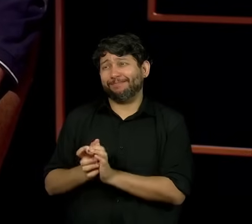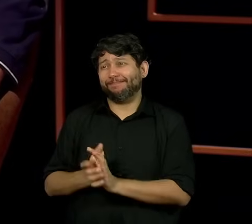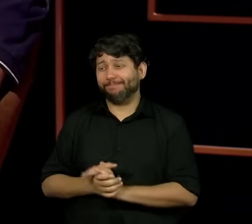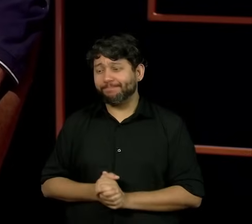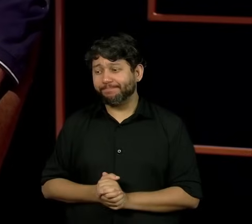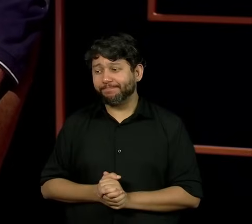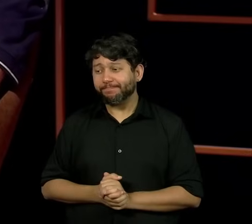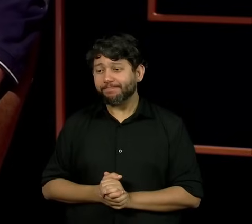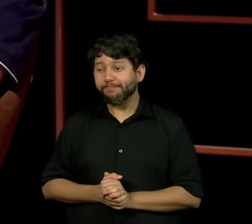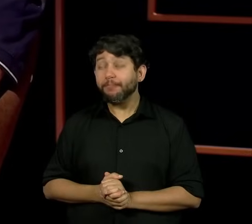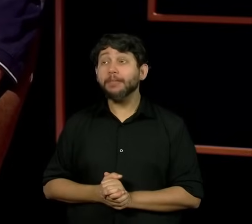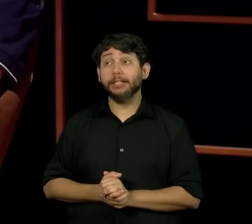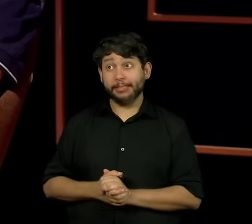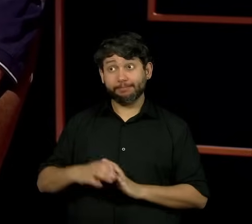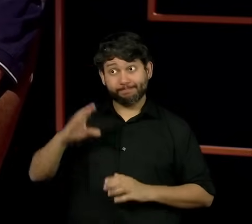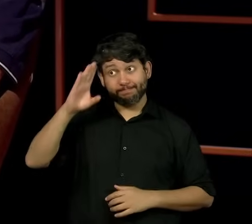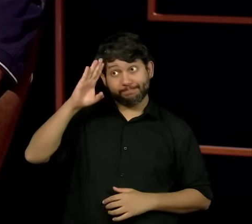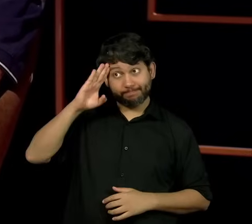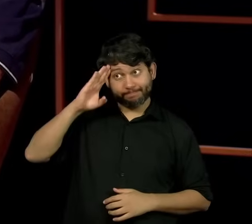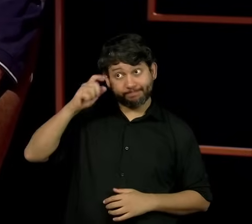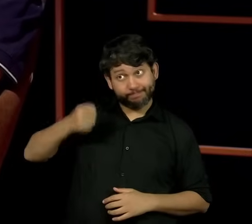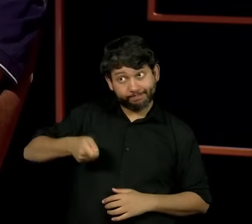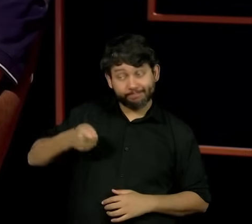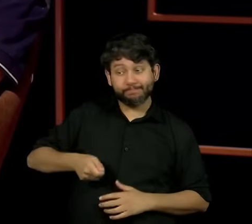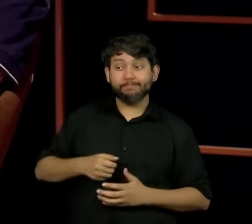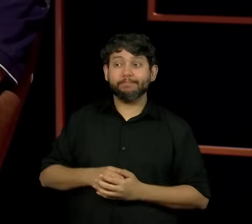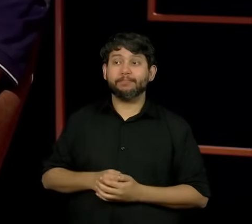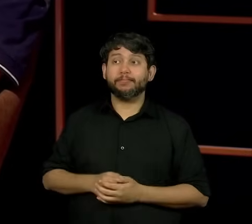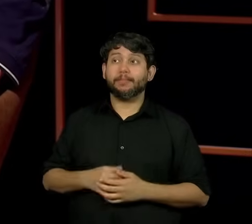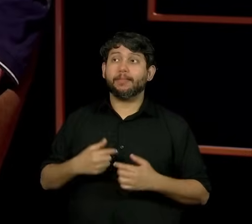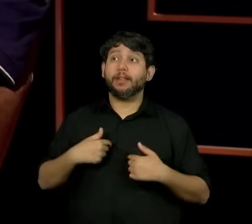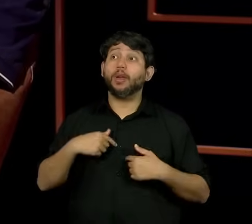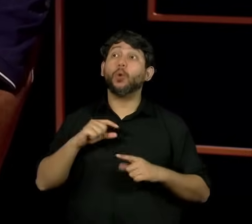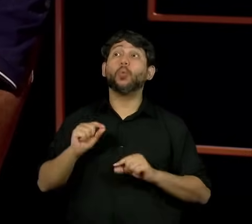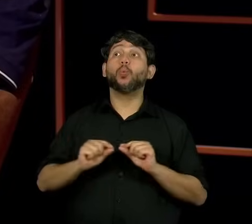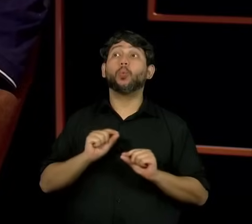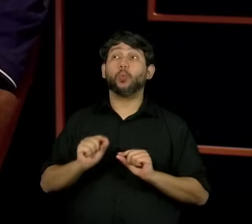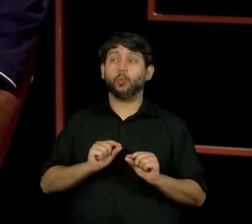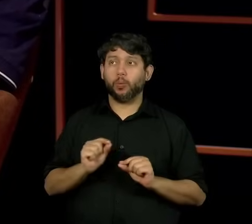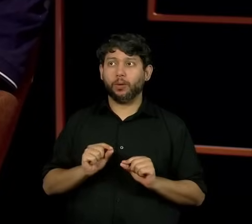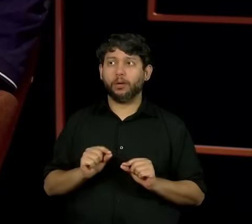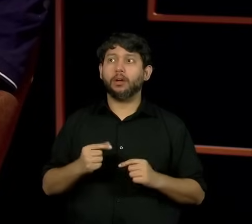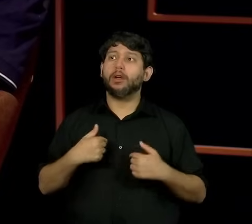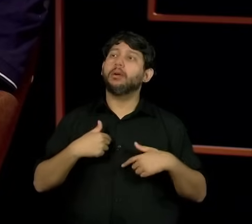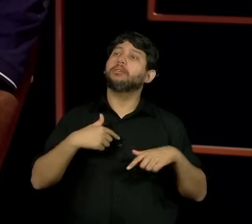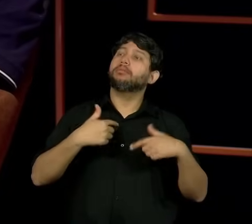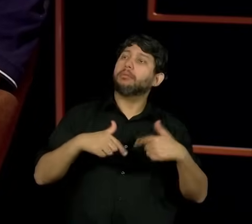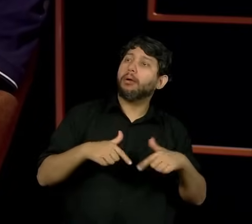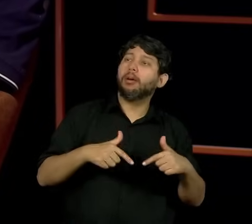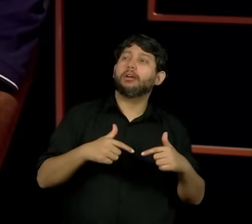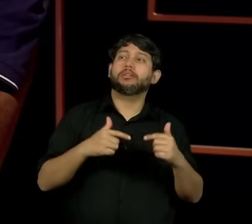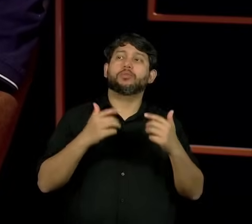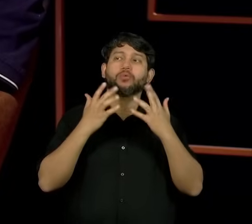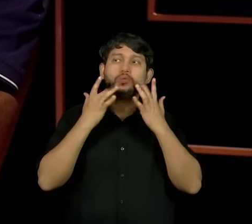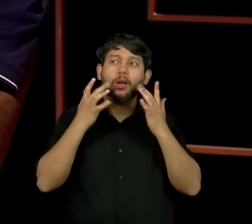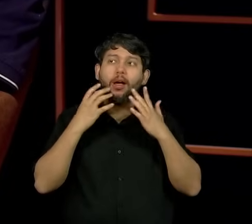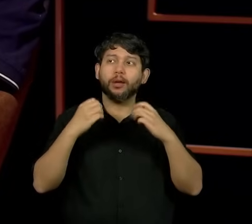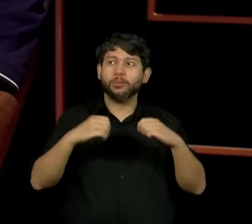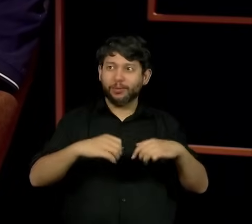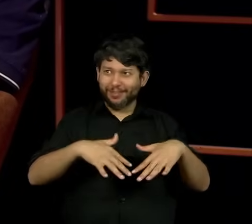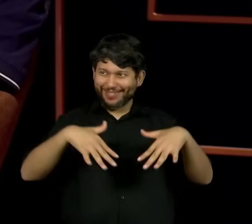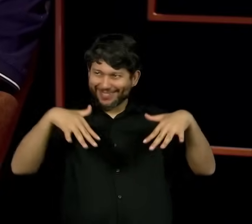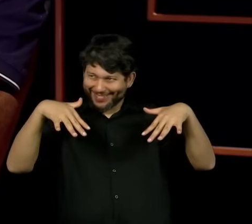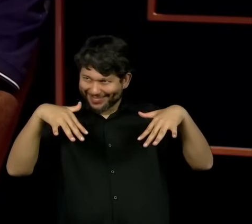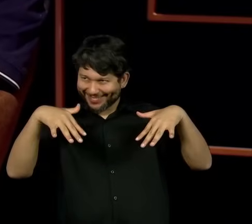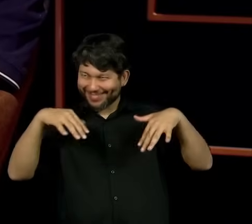O negócio do DOI-CODE eu ainda estava sob a influência do Teatro de Arena e eu